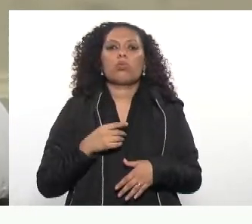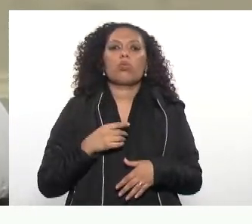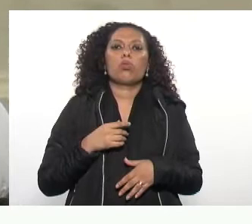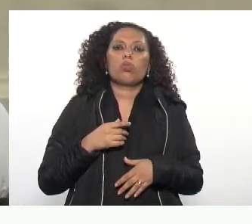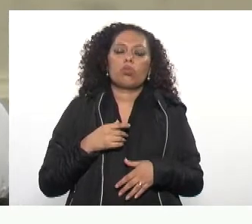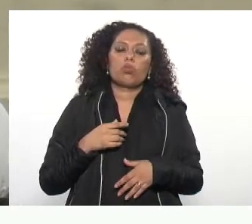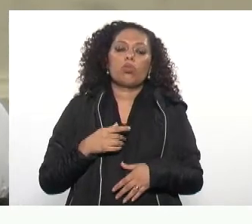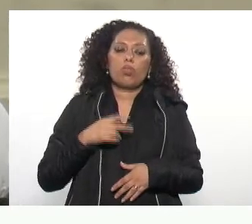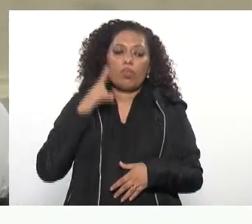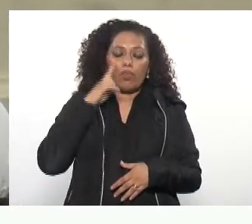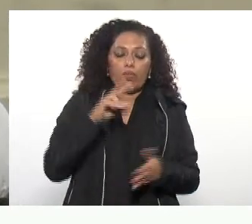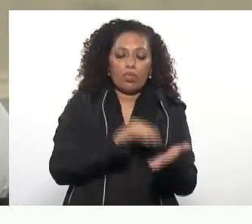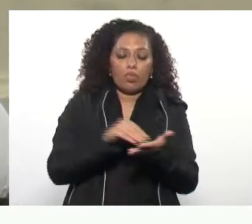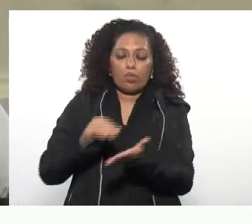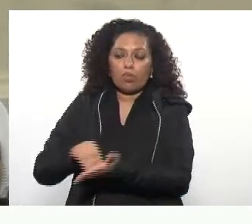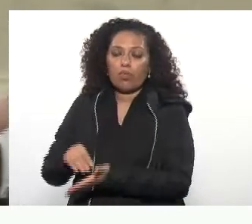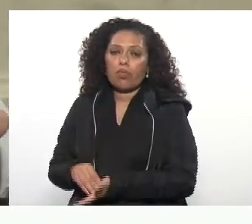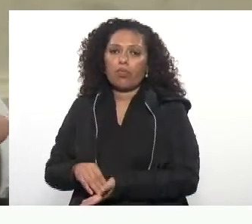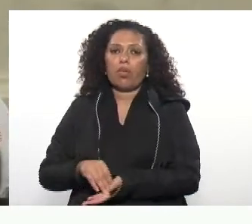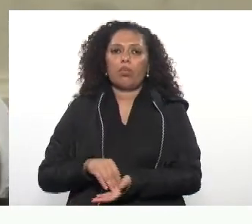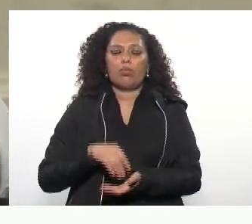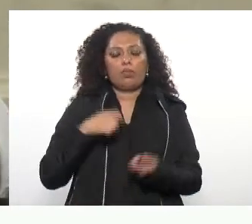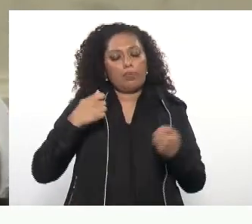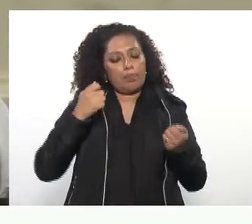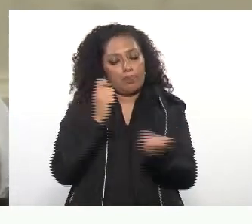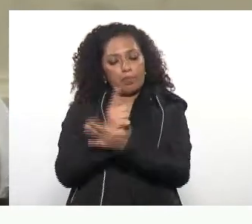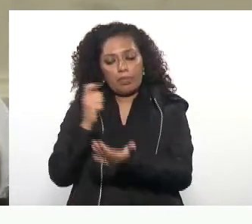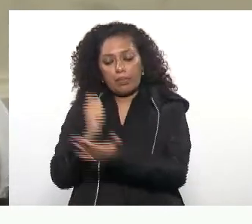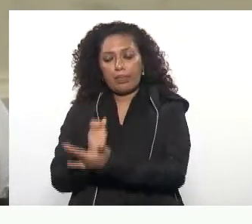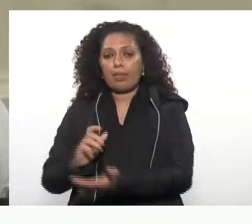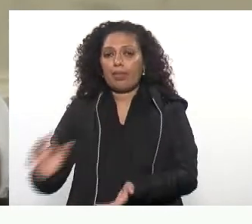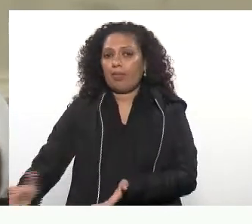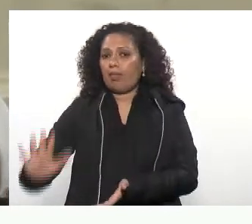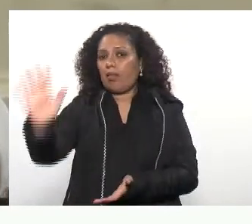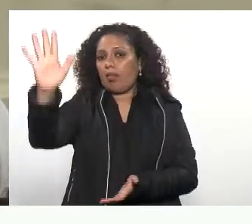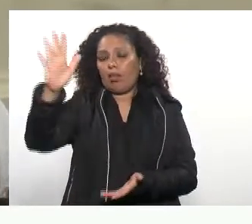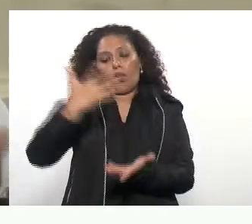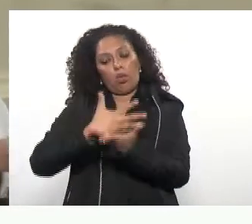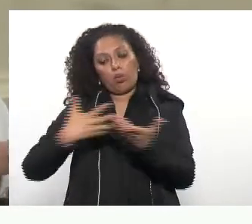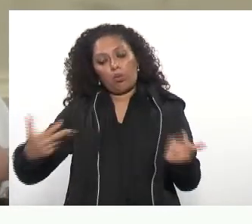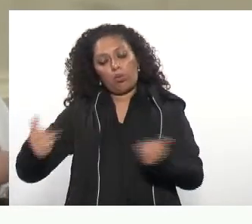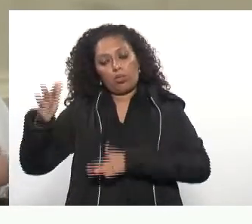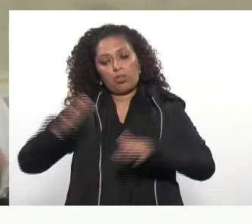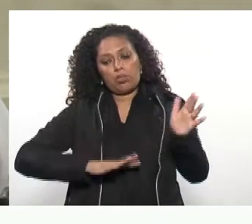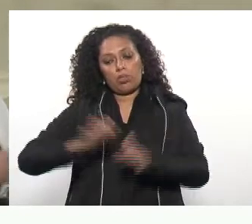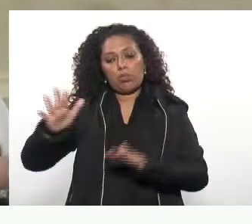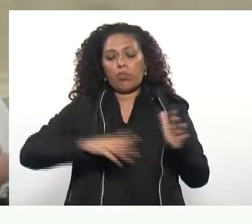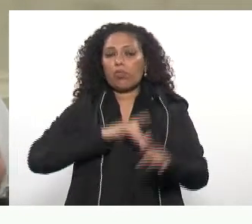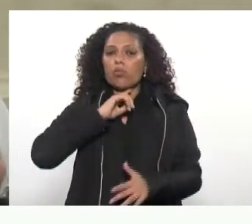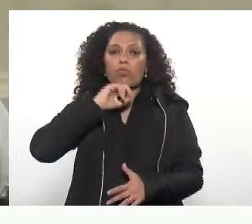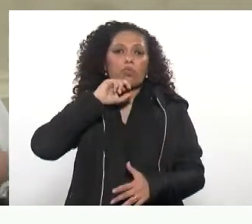aquele débito de água, já se tornou algo exorbitante dentro do que ele, numa